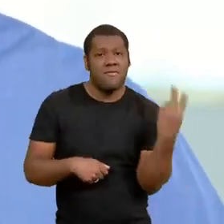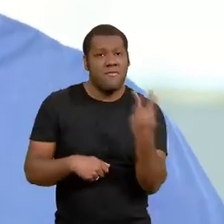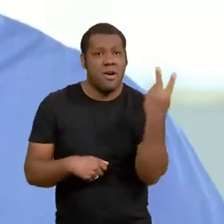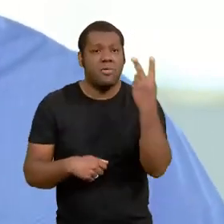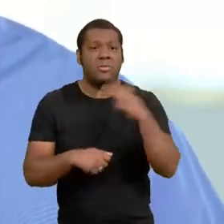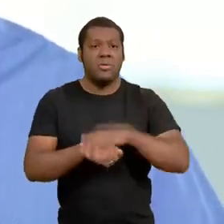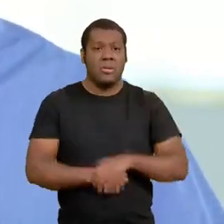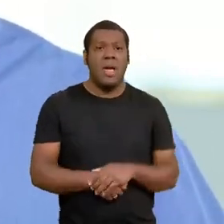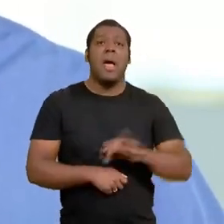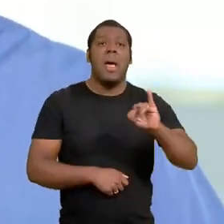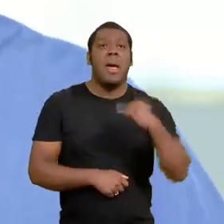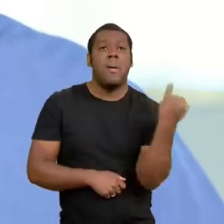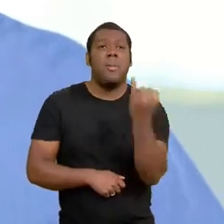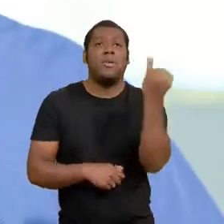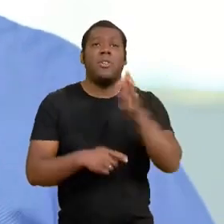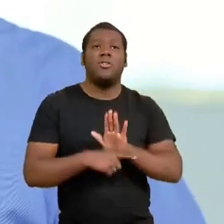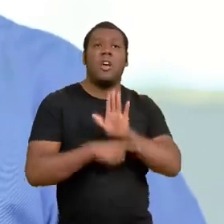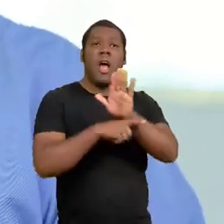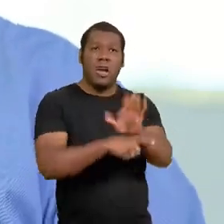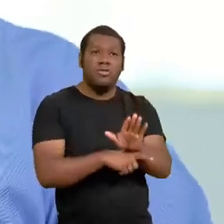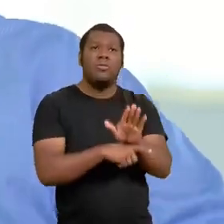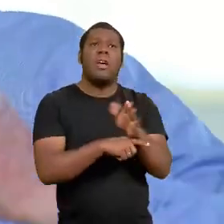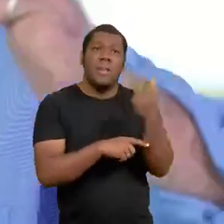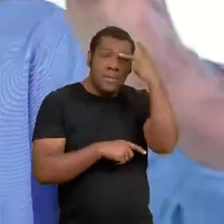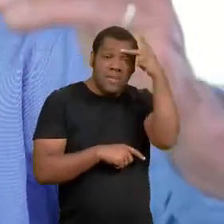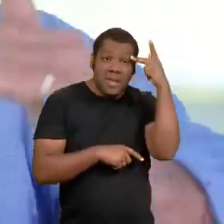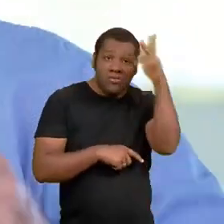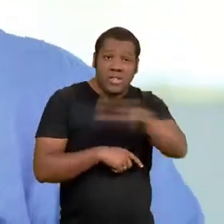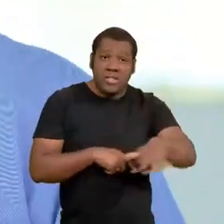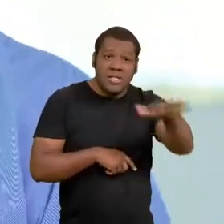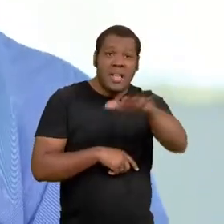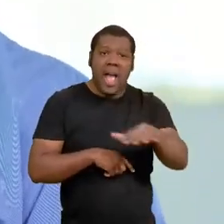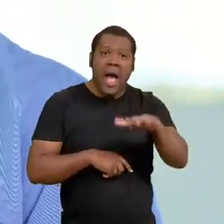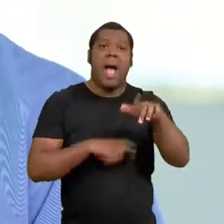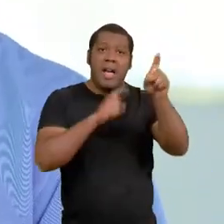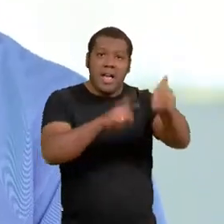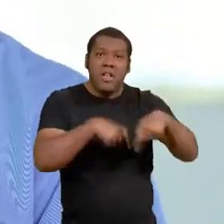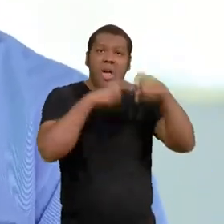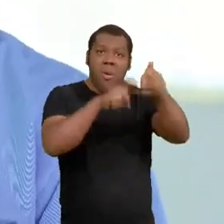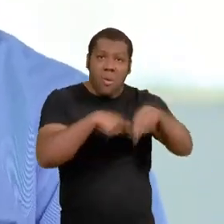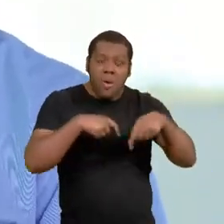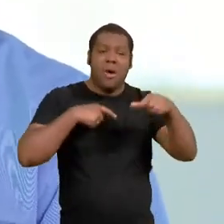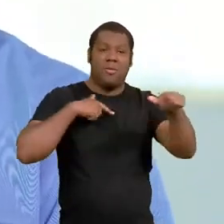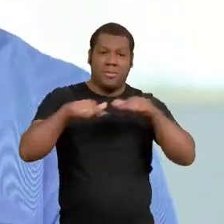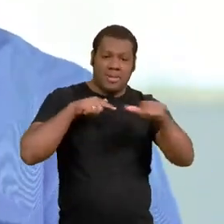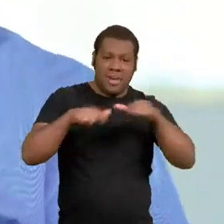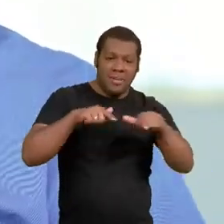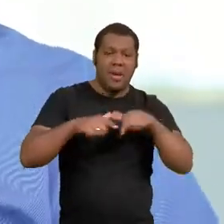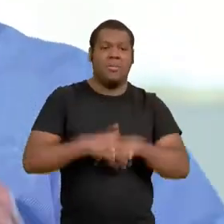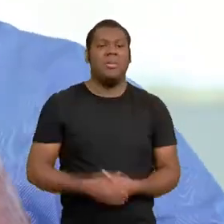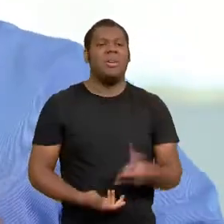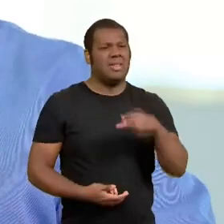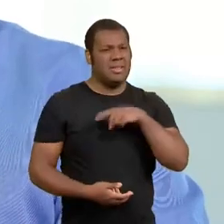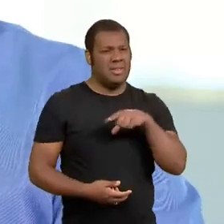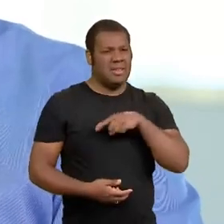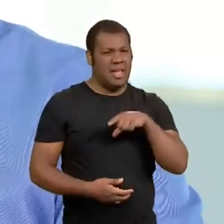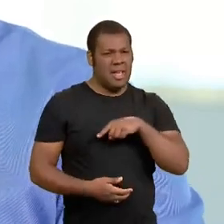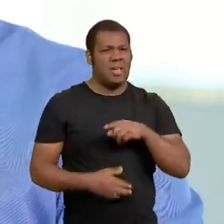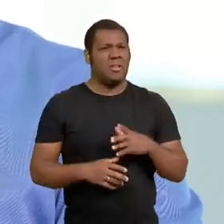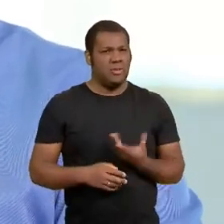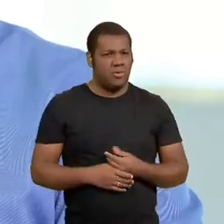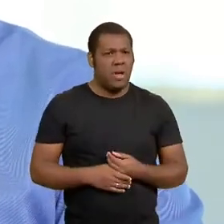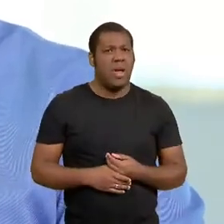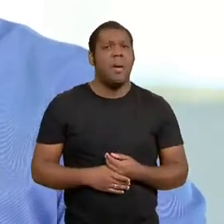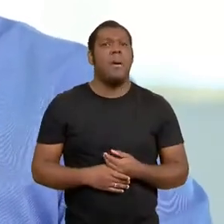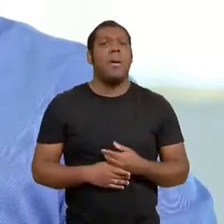o pequeno e médio produtor rural. E eu digo propriedade até 100 hectares. Nós temos mais de 4 milhões e 600 mil propriedades até